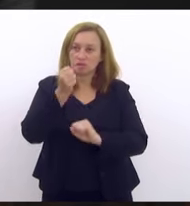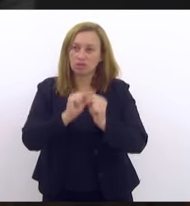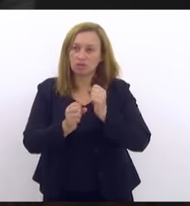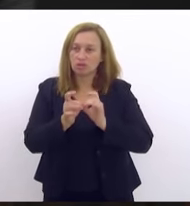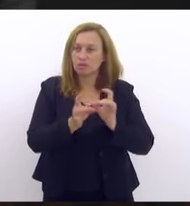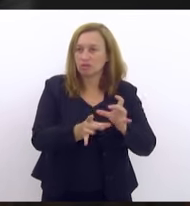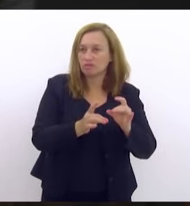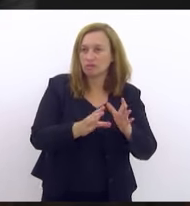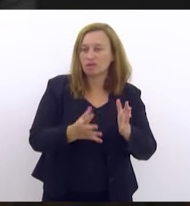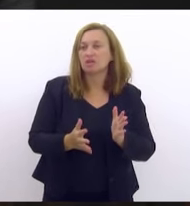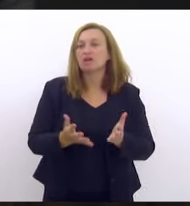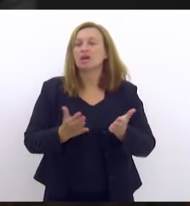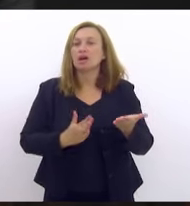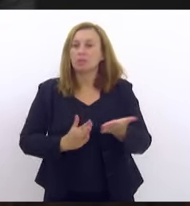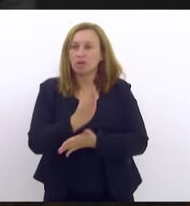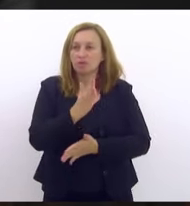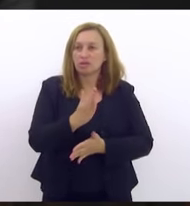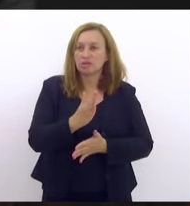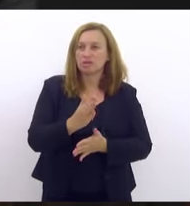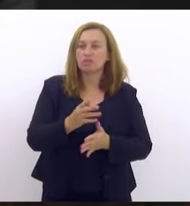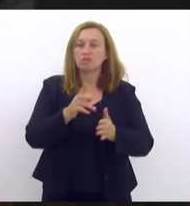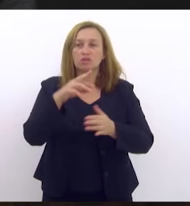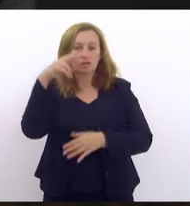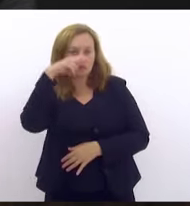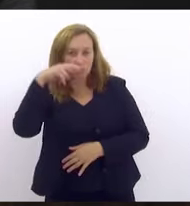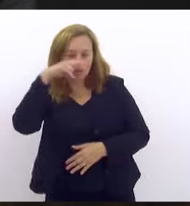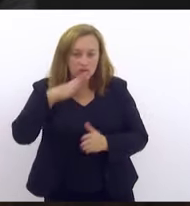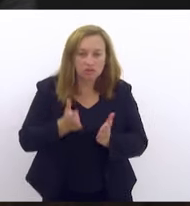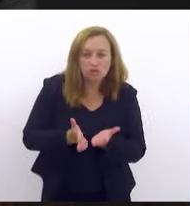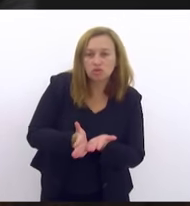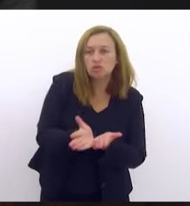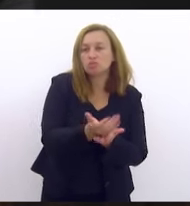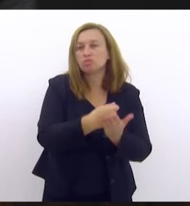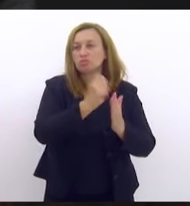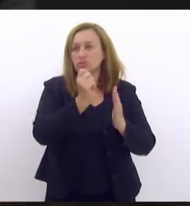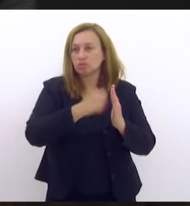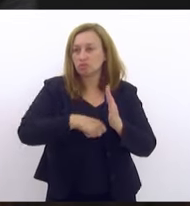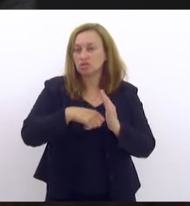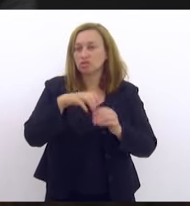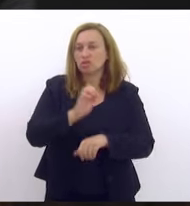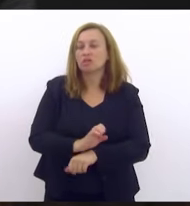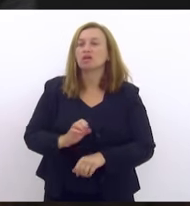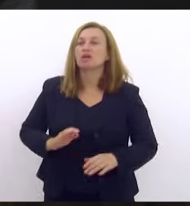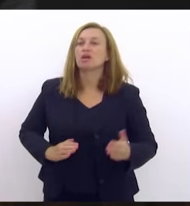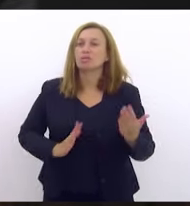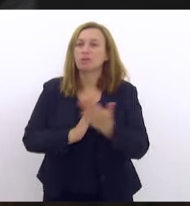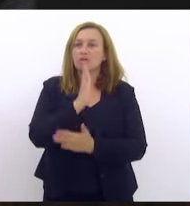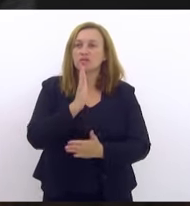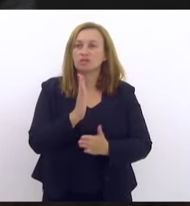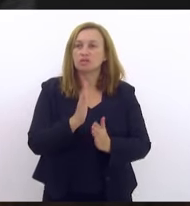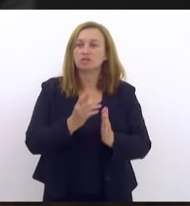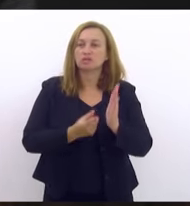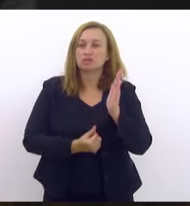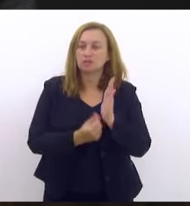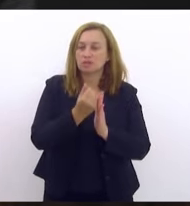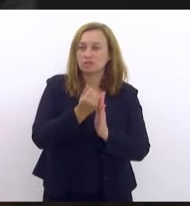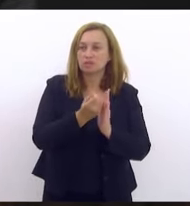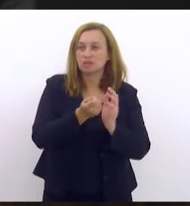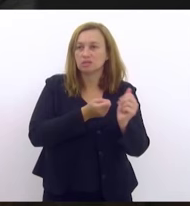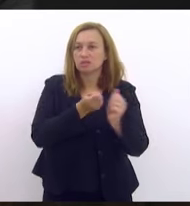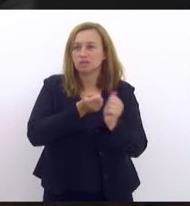Tributação, Controle da Arrecadação Estadual, de Fiscalização dos Tributos Estaduais favorável e de Orçamento,